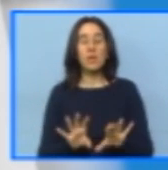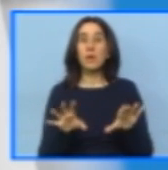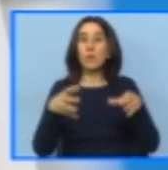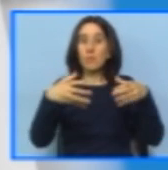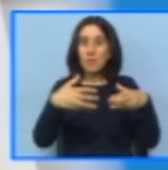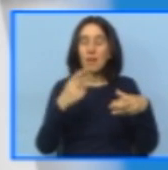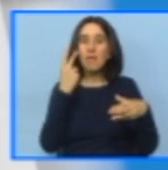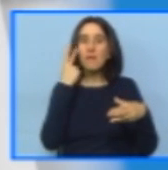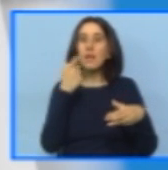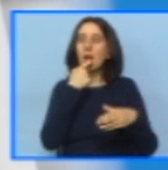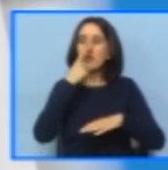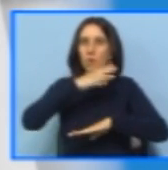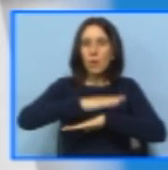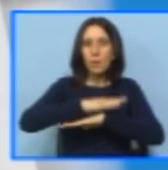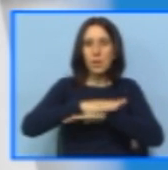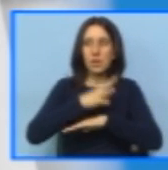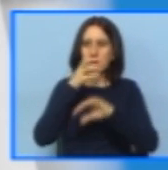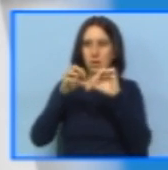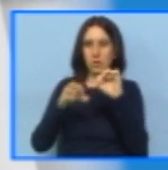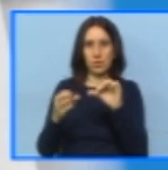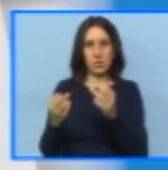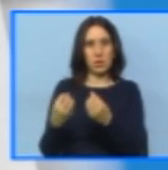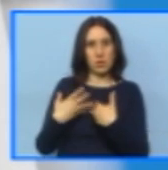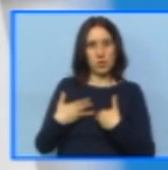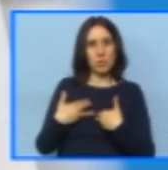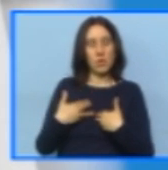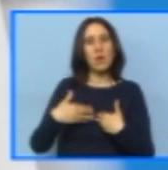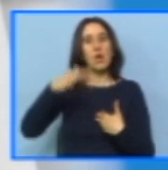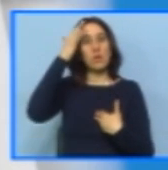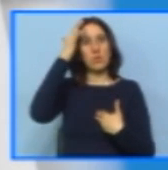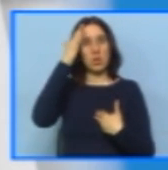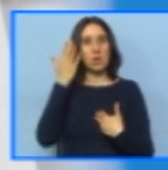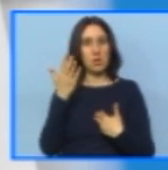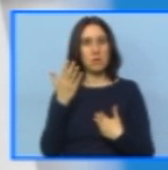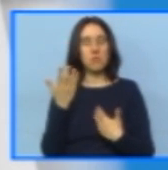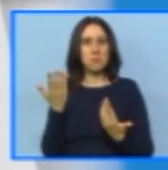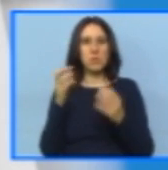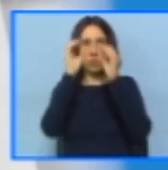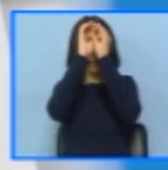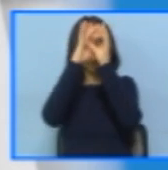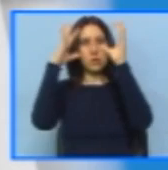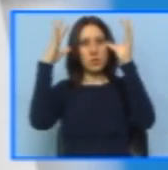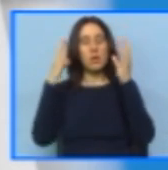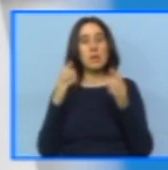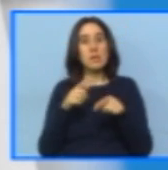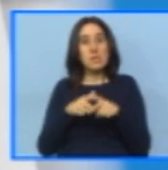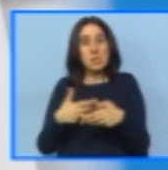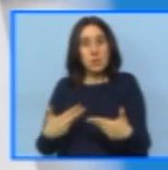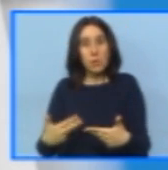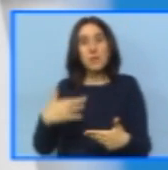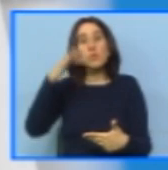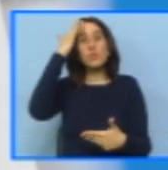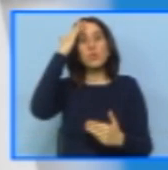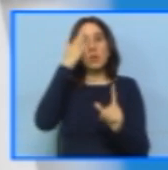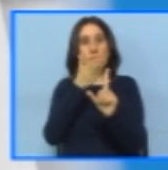em obediência àquilo que é transmitido à doutrina. Podemos imaginar se atualmente existem desvios à doutrina,